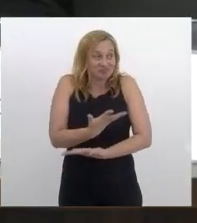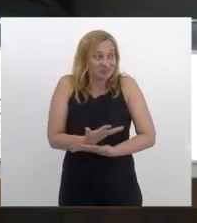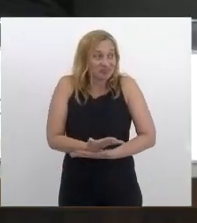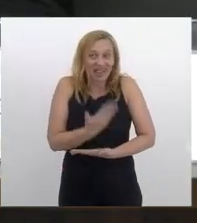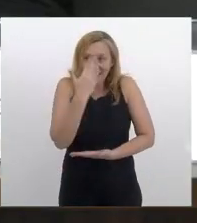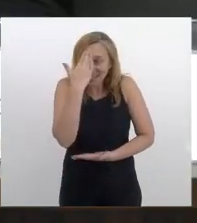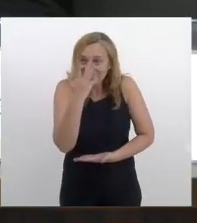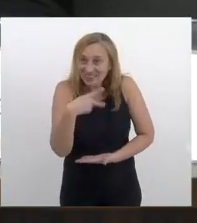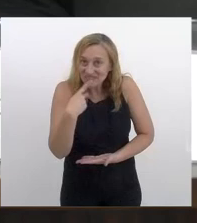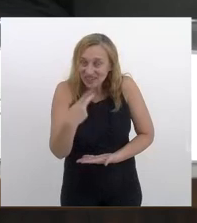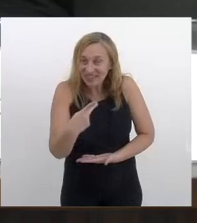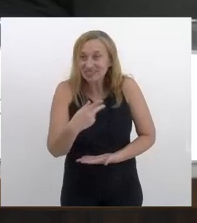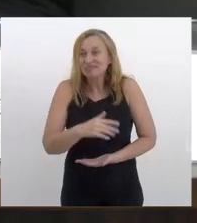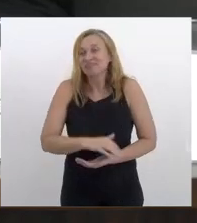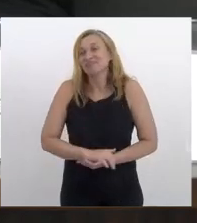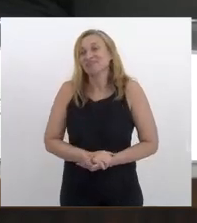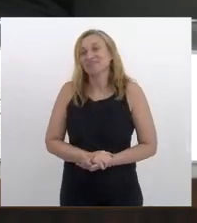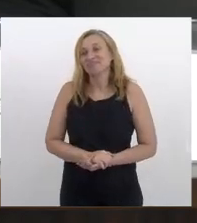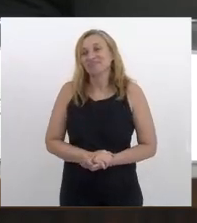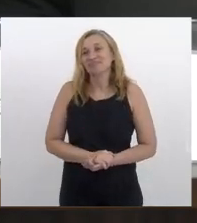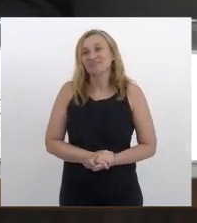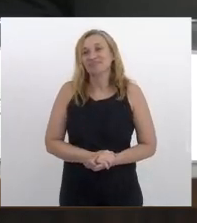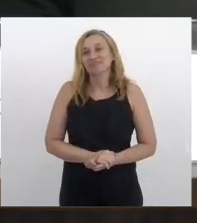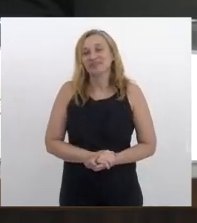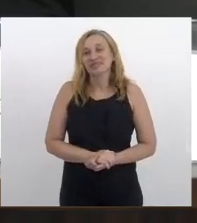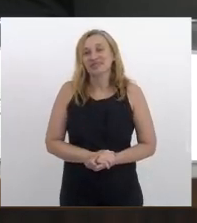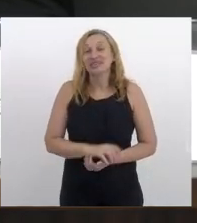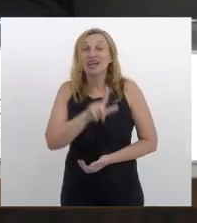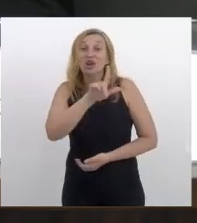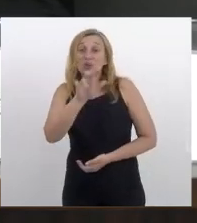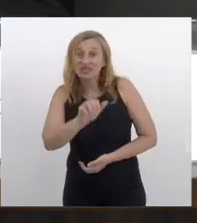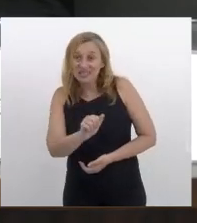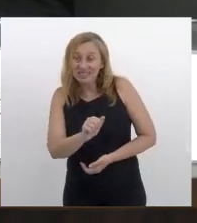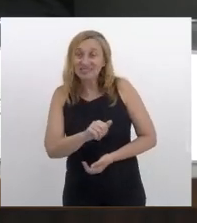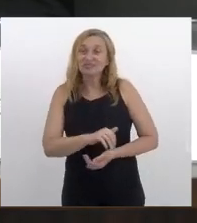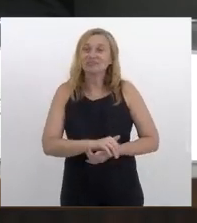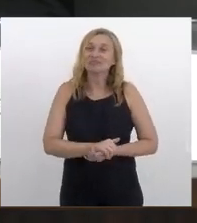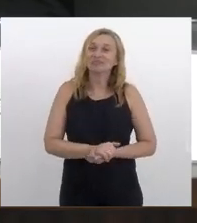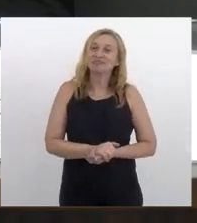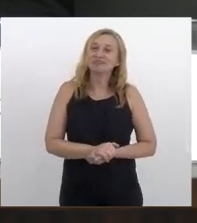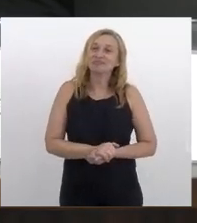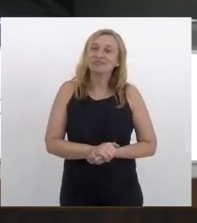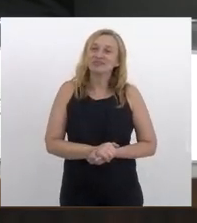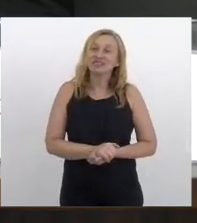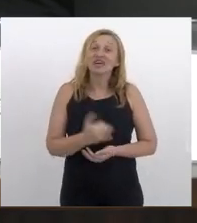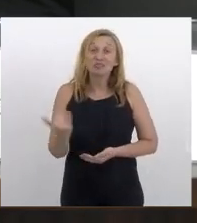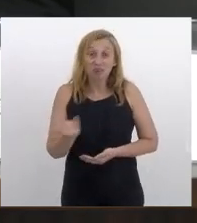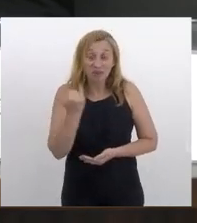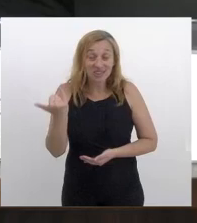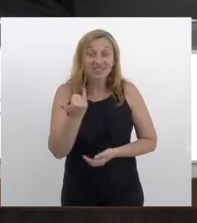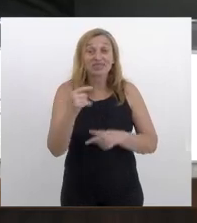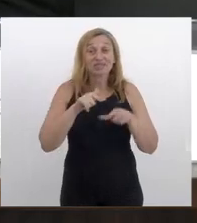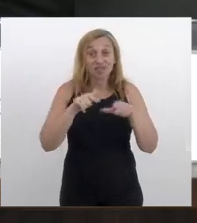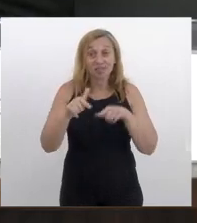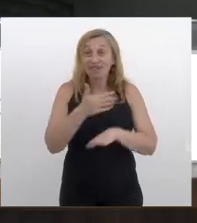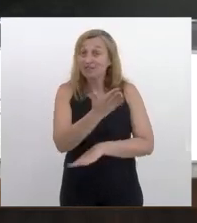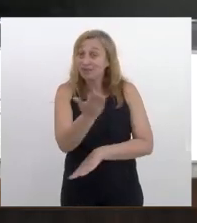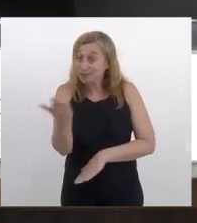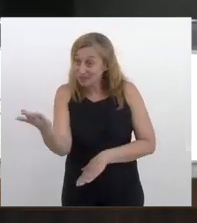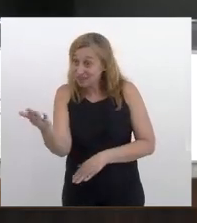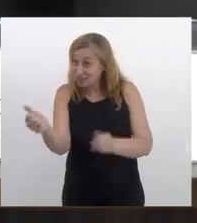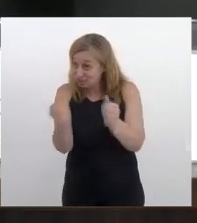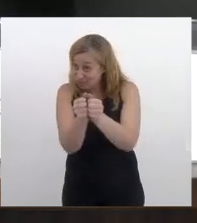Agradecer as palavras da Luzia, sei da importância do trabalho de vocês,